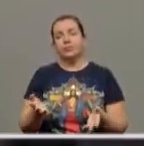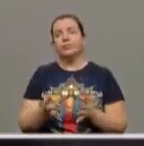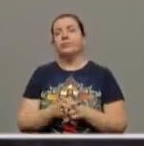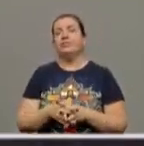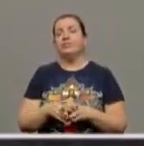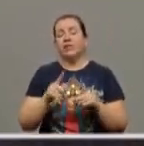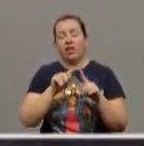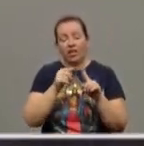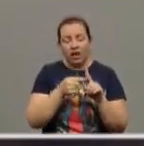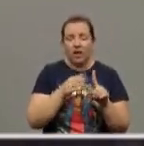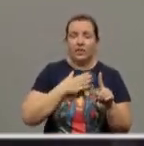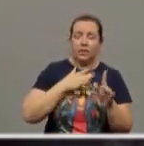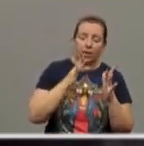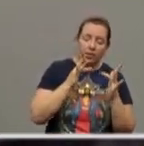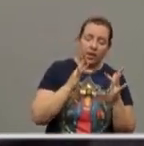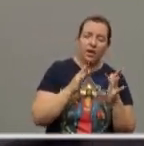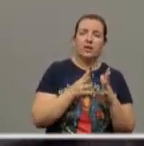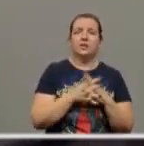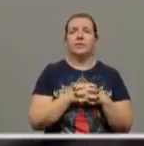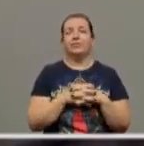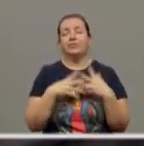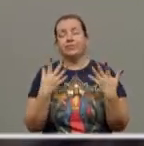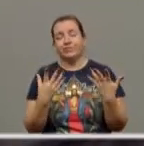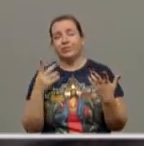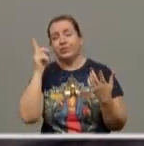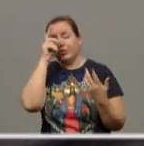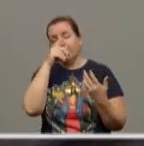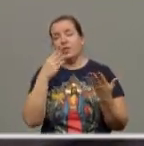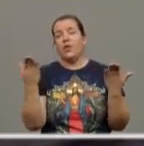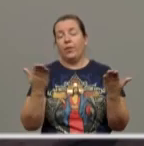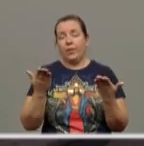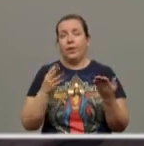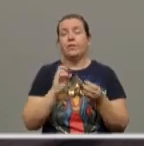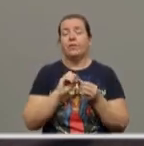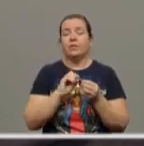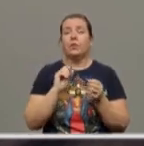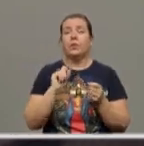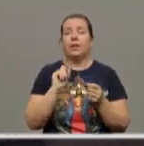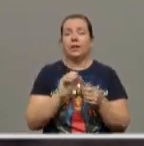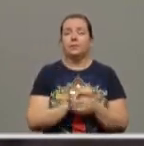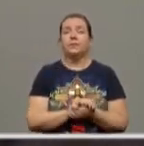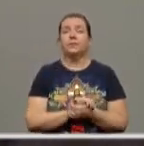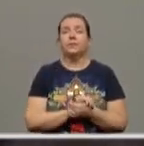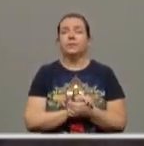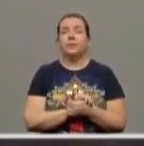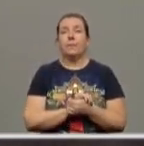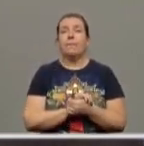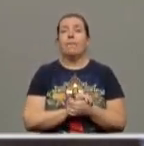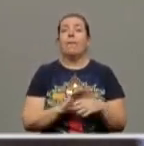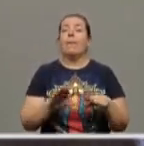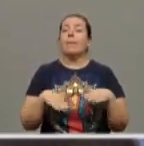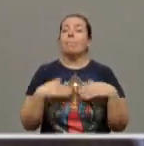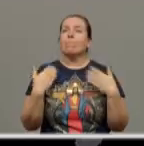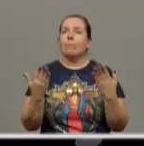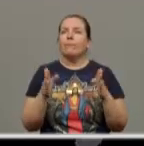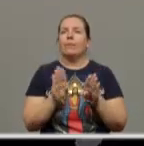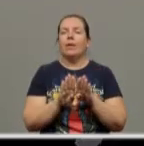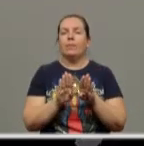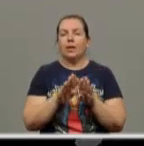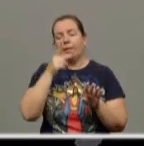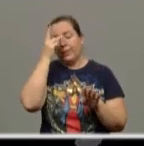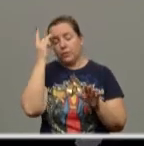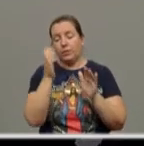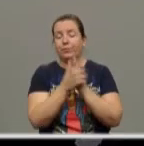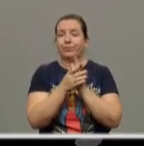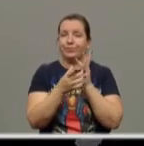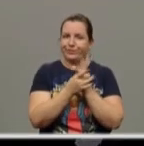namorada, ah, está, ah, situação difícil, e agora, enfim. E depois também, aquele que casou mal, aquela que